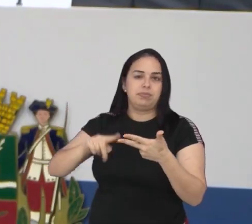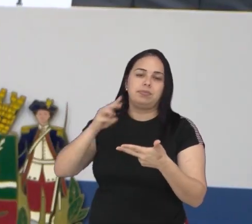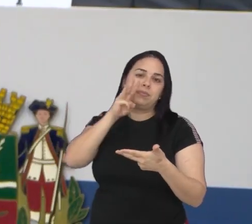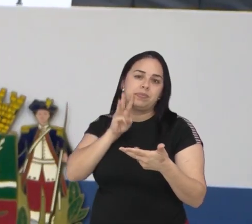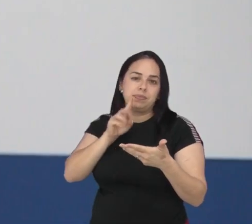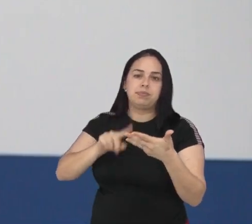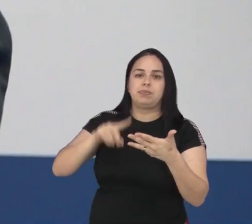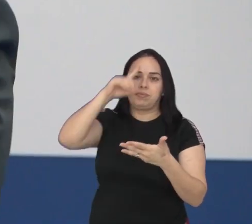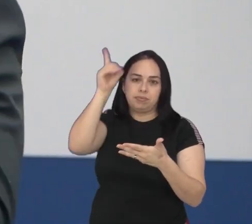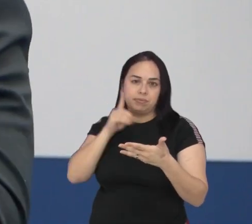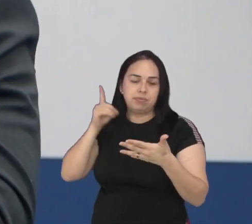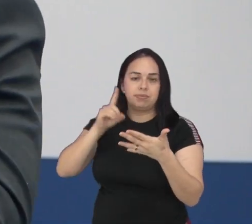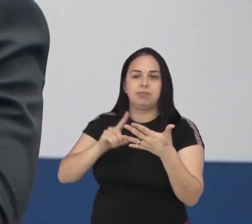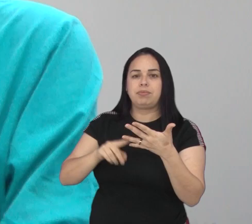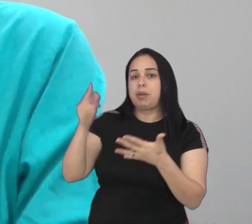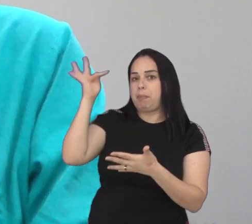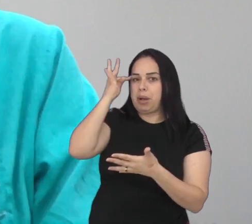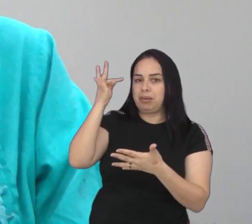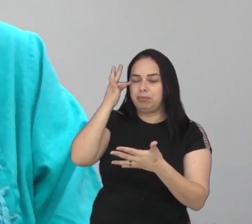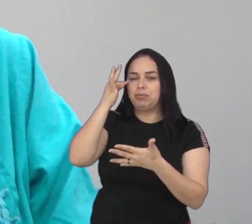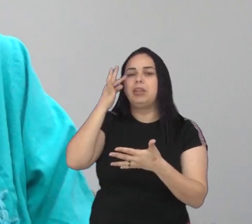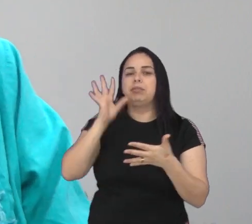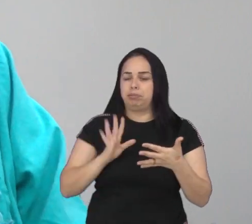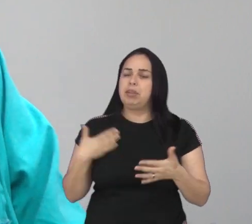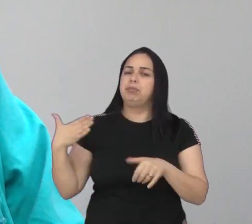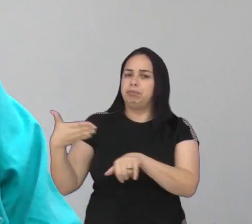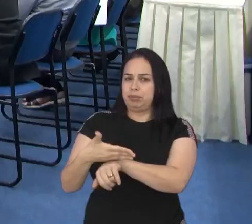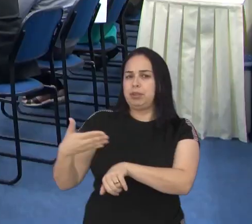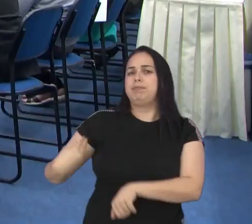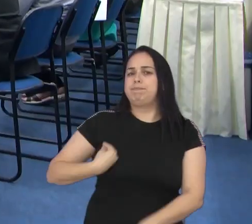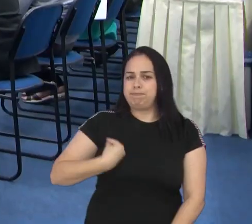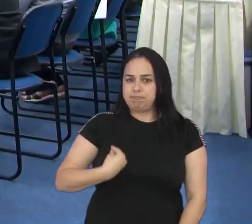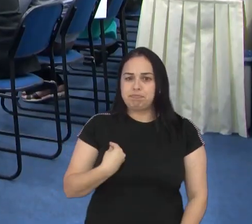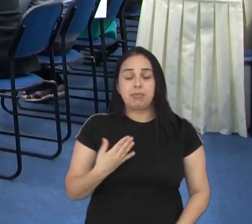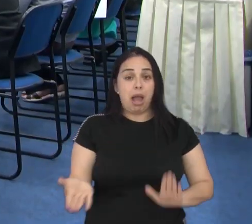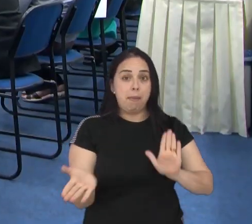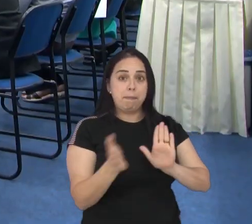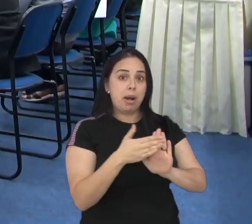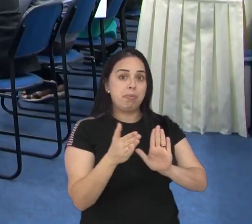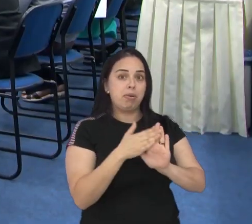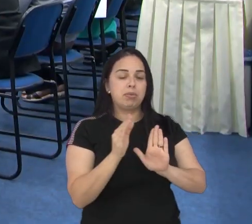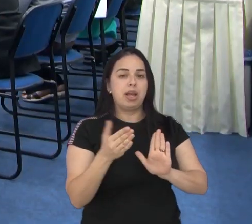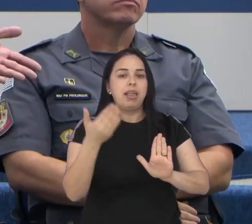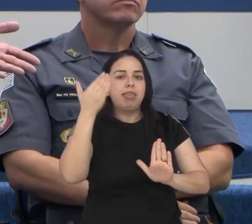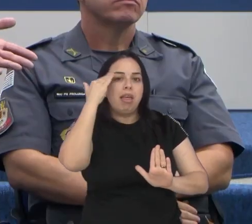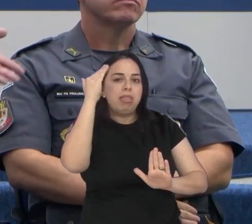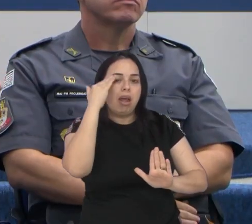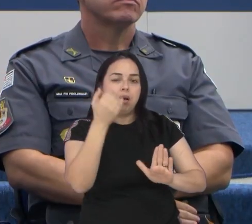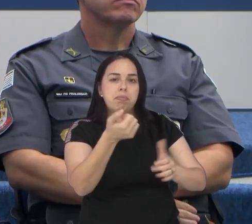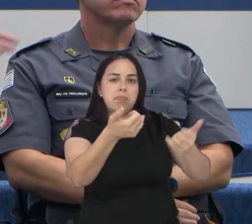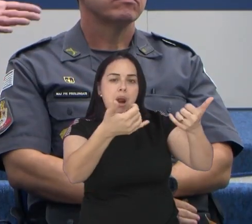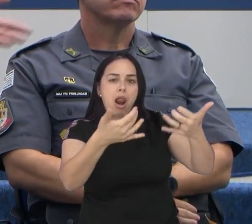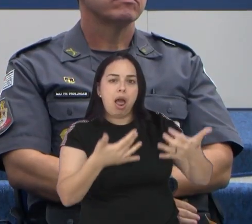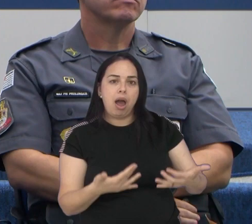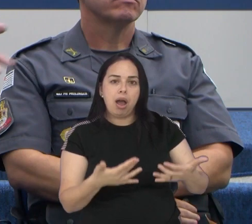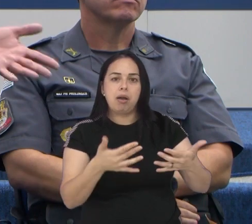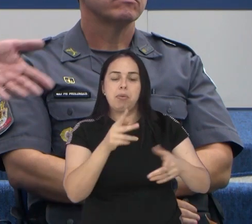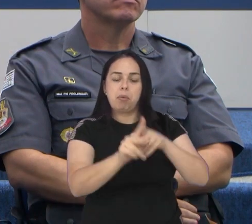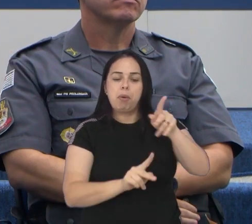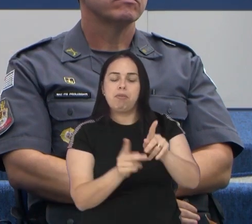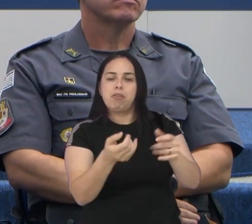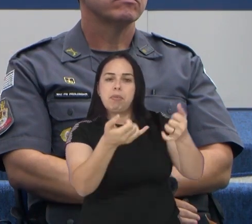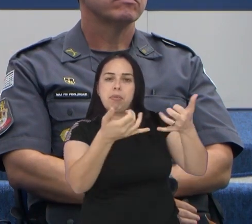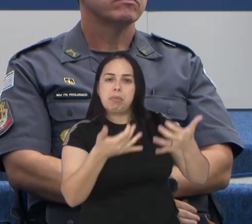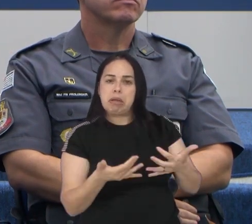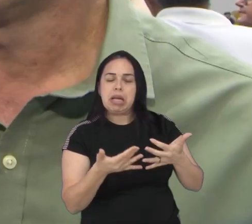Fernando Petit, Tomás Henrique e a vereadora Dulce Rita acompanharam o encontro. A proposta é entender as demandas